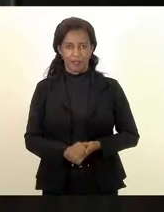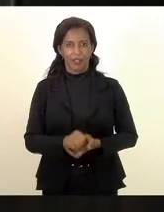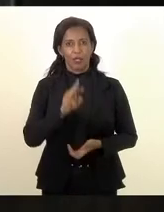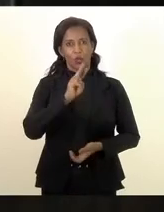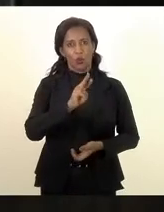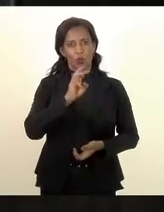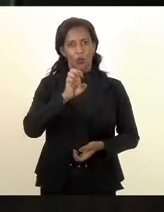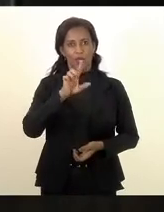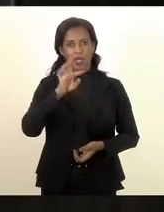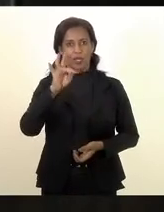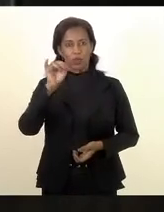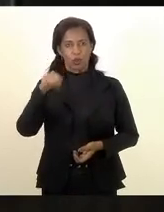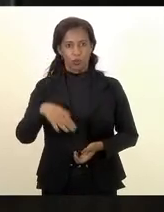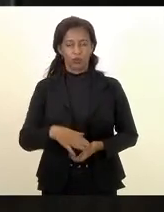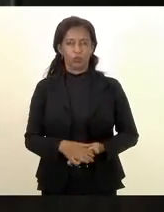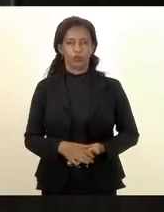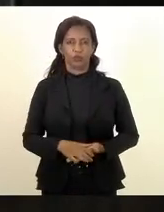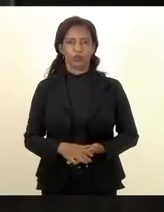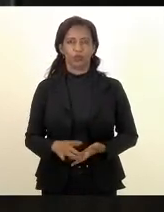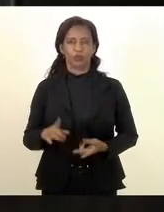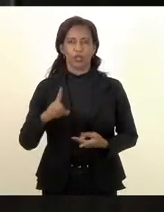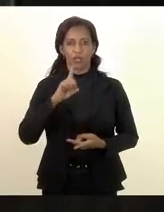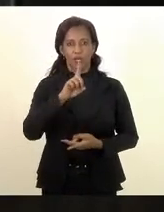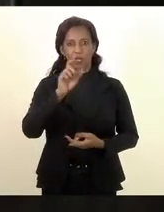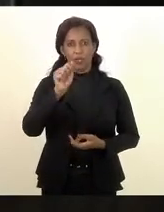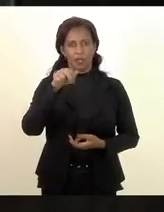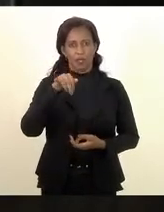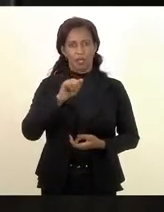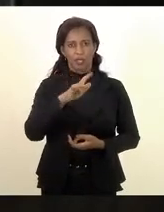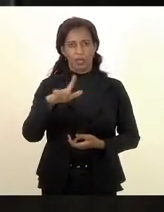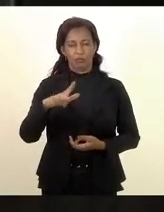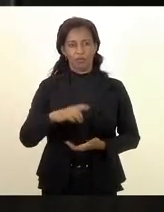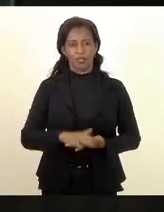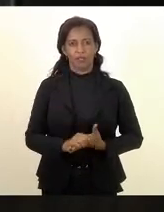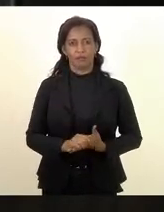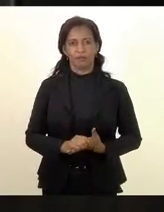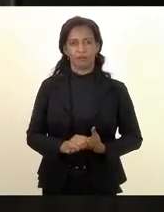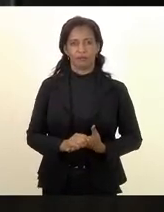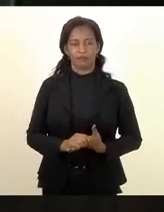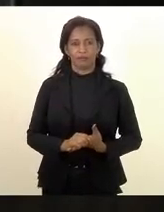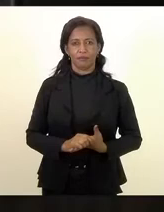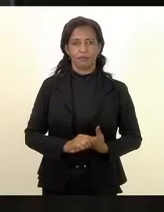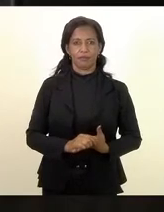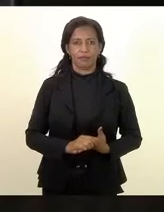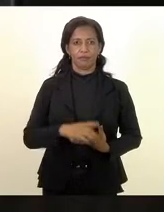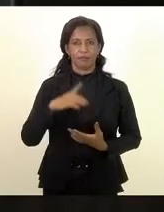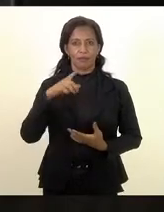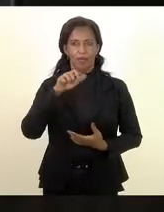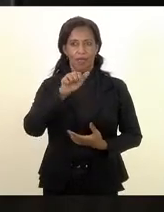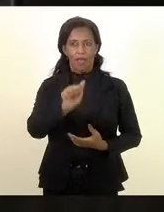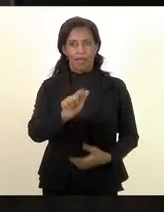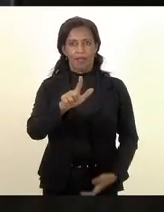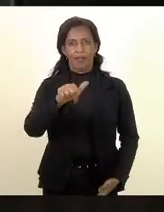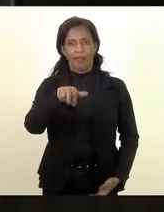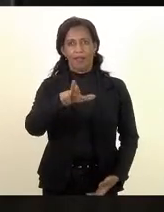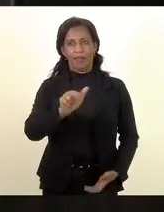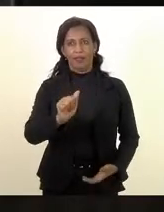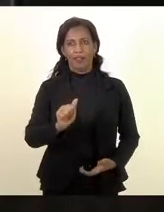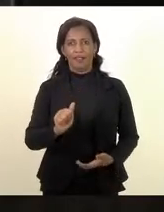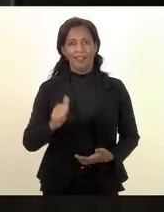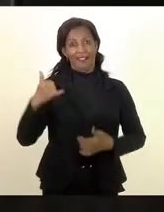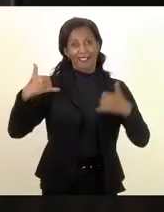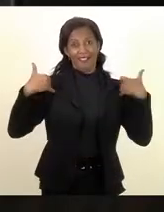José deputado Daniel Liberon deputada Alana Passos aniversariante